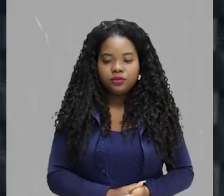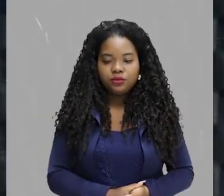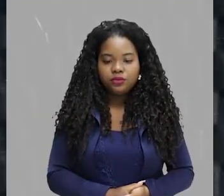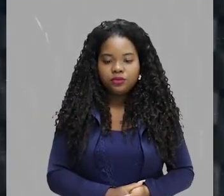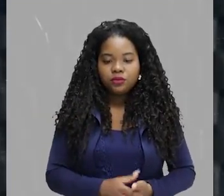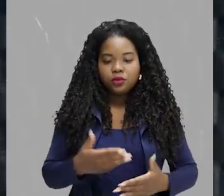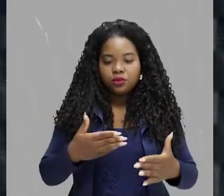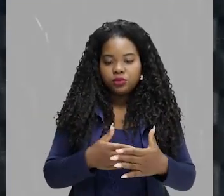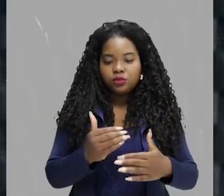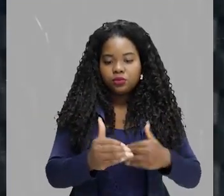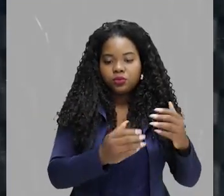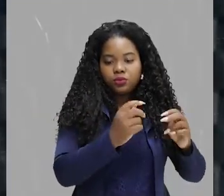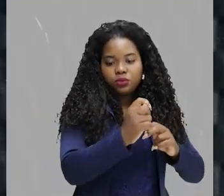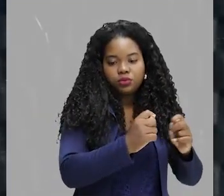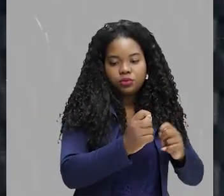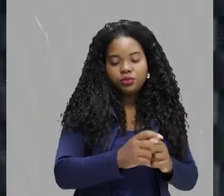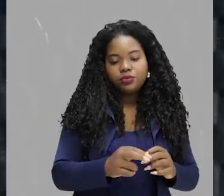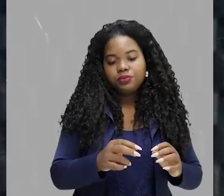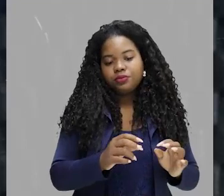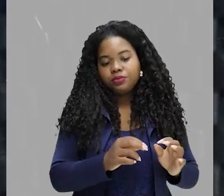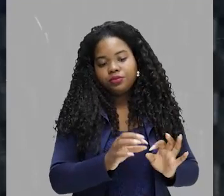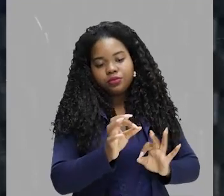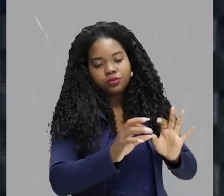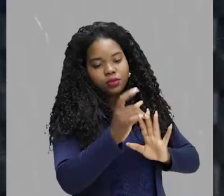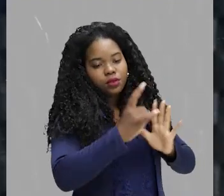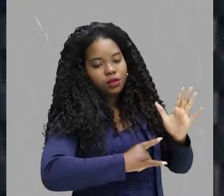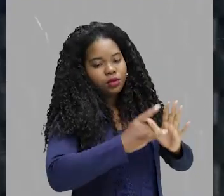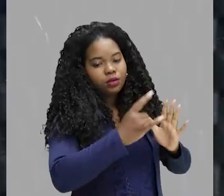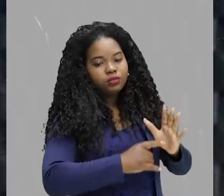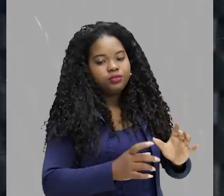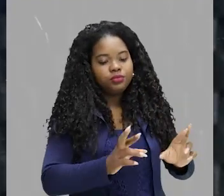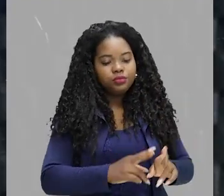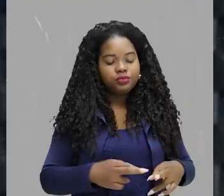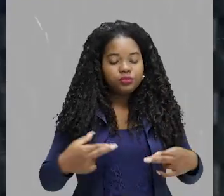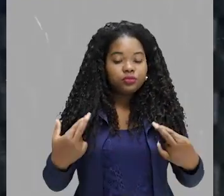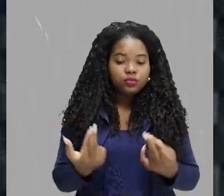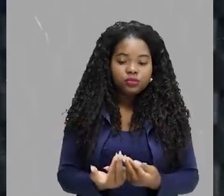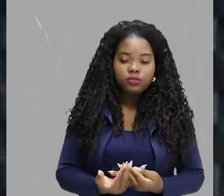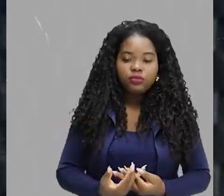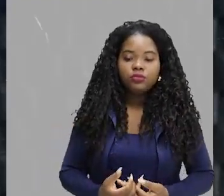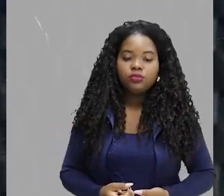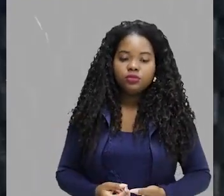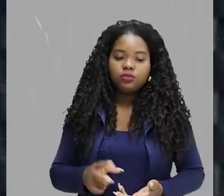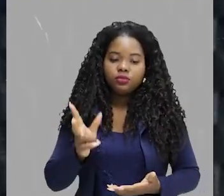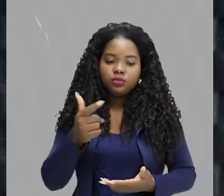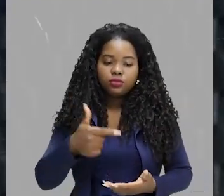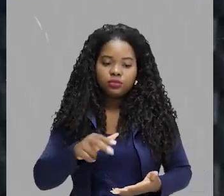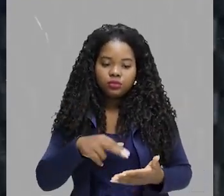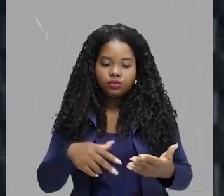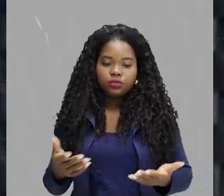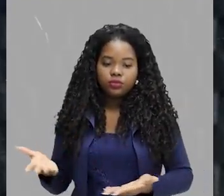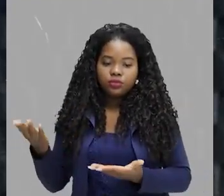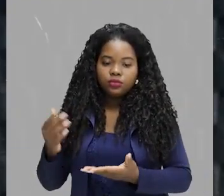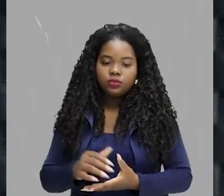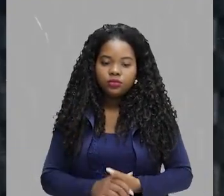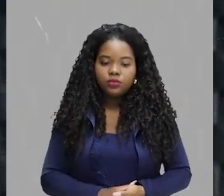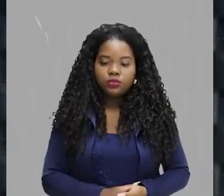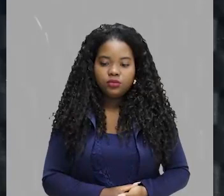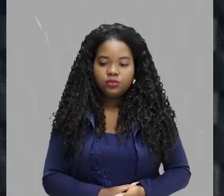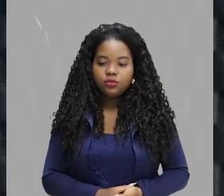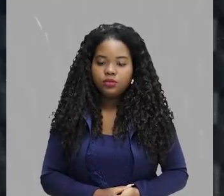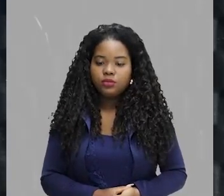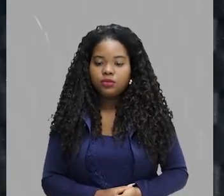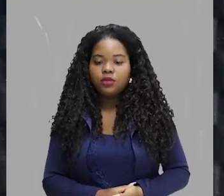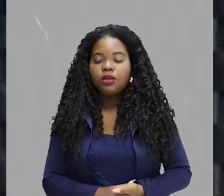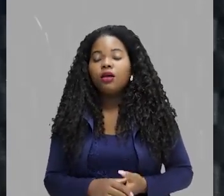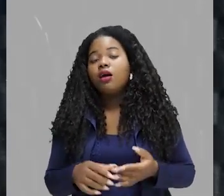Limites do Crescimento Econômico, é o relatório que vem desse congresso, tá? Foi importante para a divulgação dos problemas ambientais.